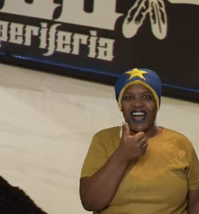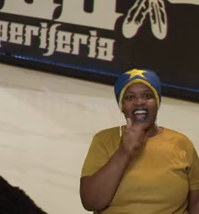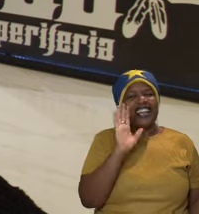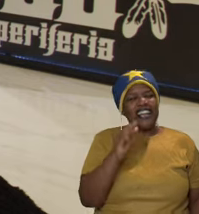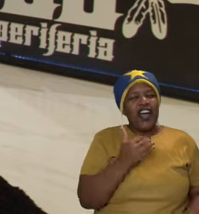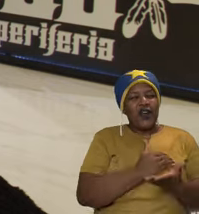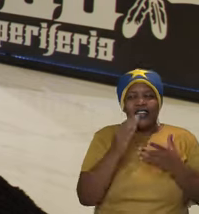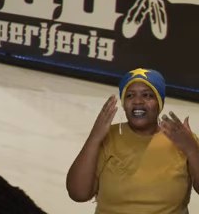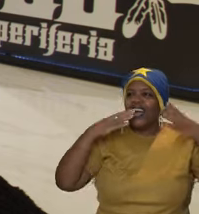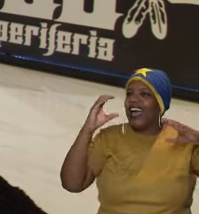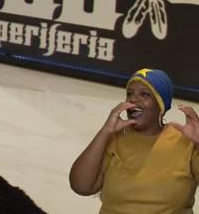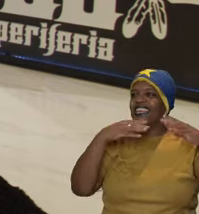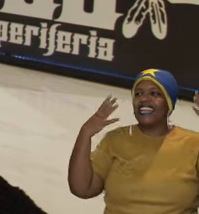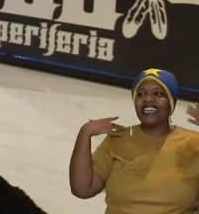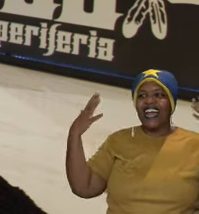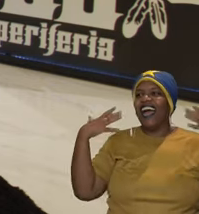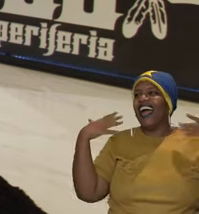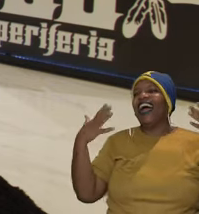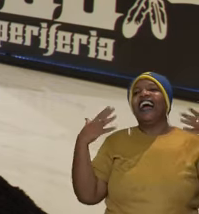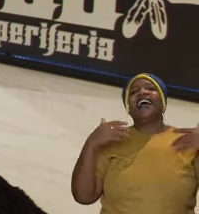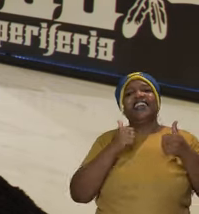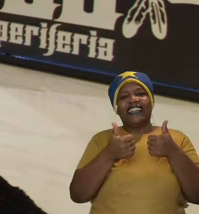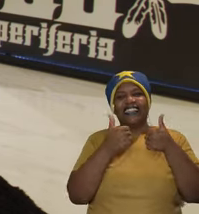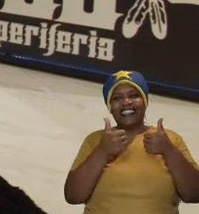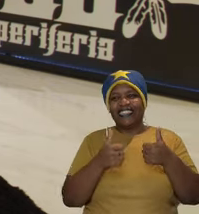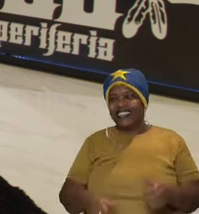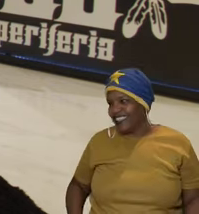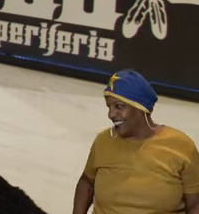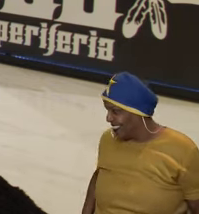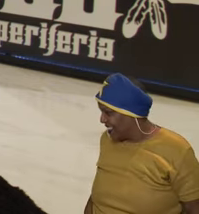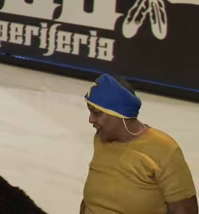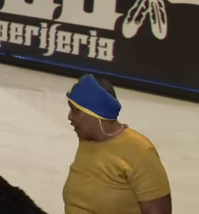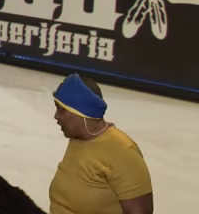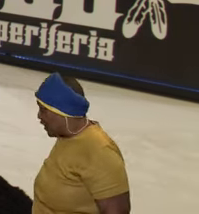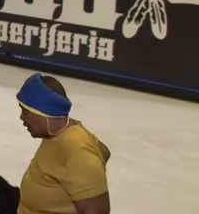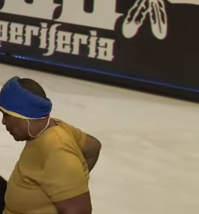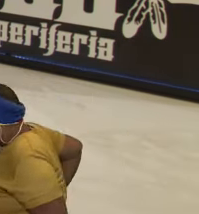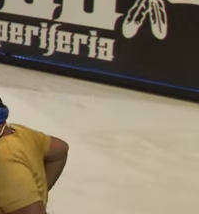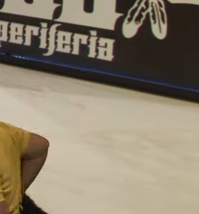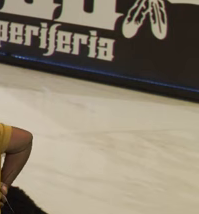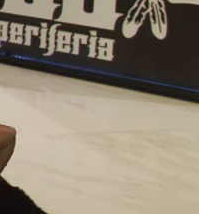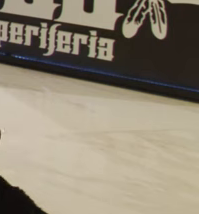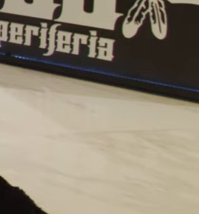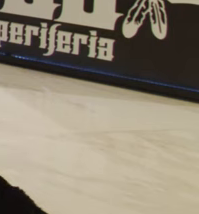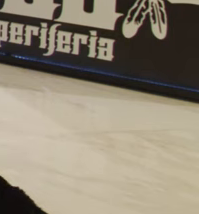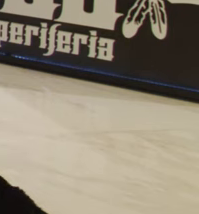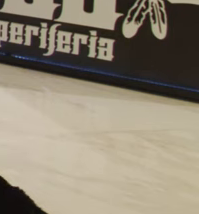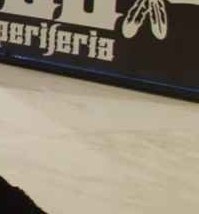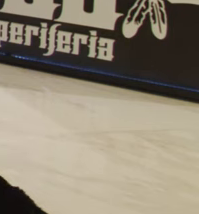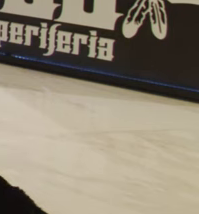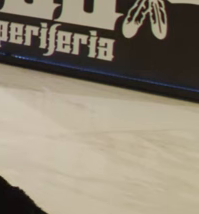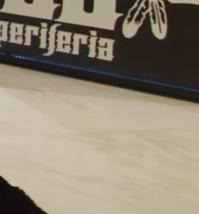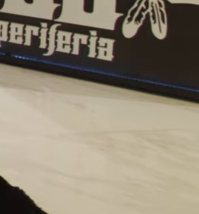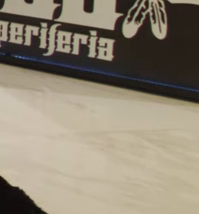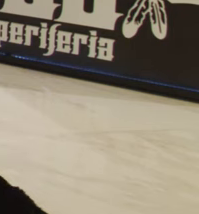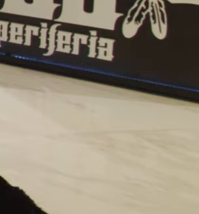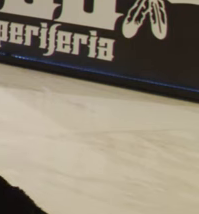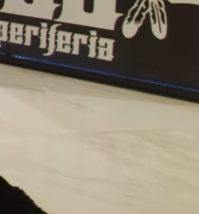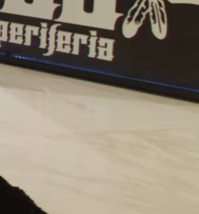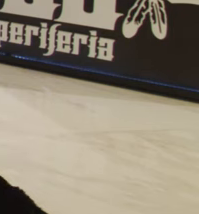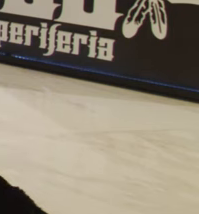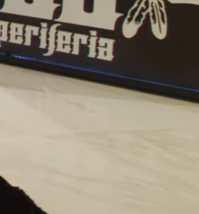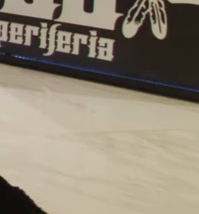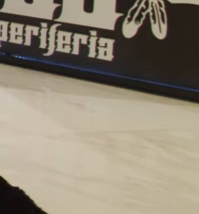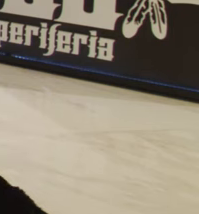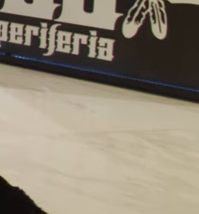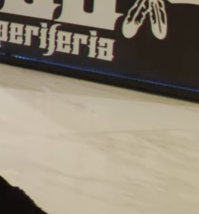começou a esquentar. Começou a esquentar, agora tá massa. E Paulinho, aí, Paulinho? Espero que na casa de vocês também, tá, o clima tá começando a esquentar, hein? Tá